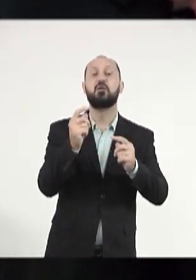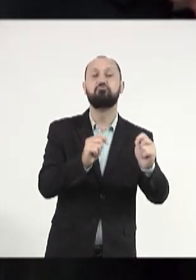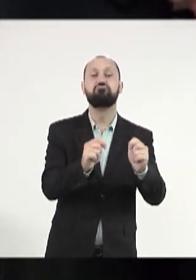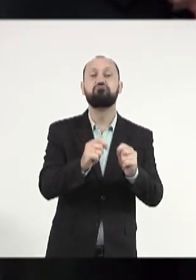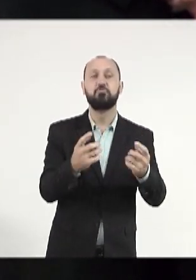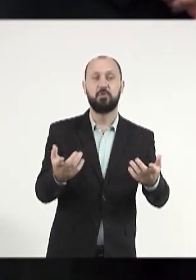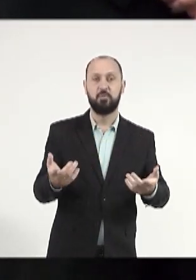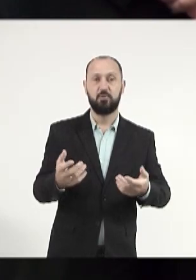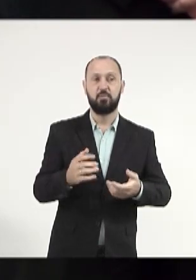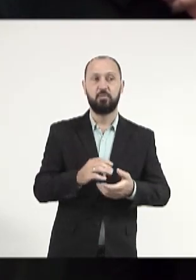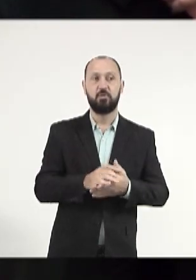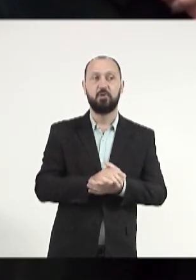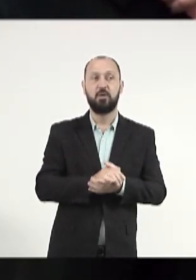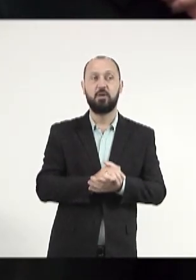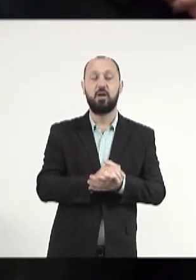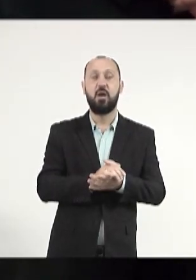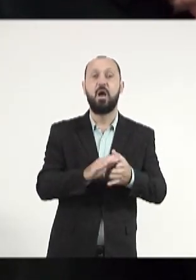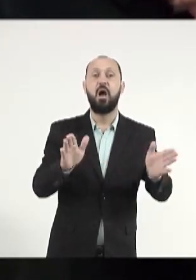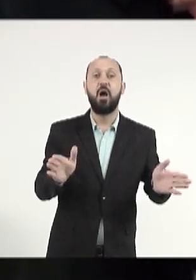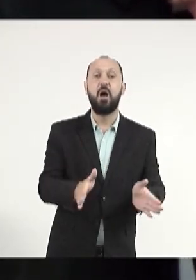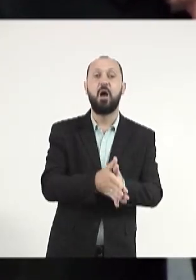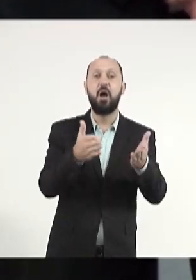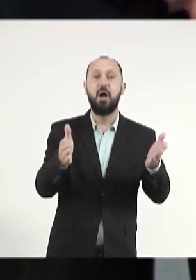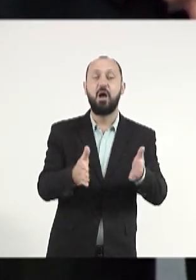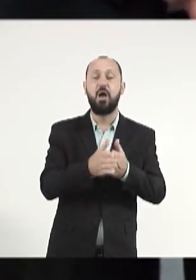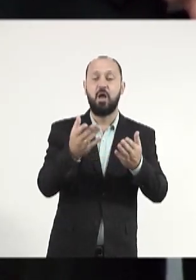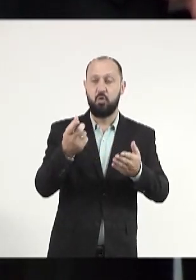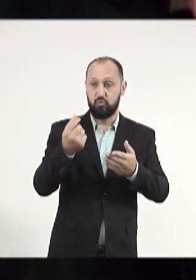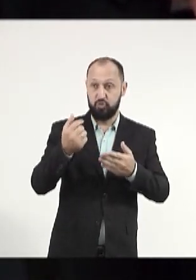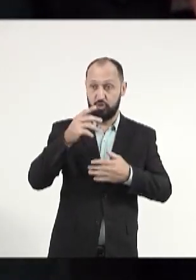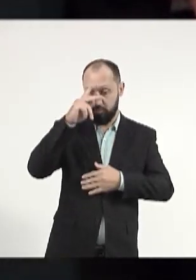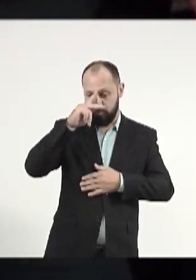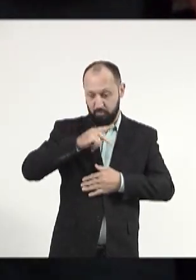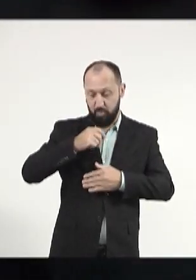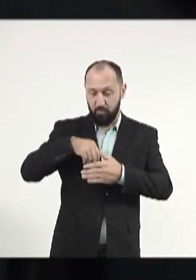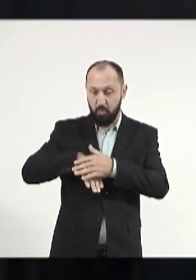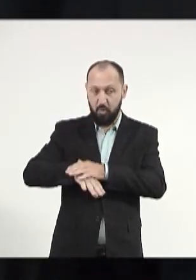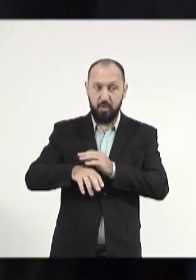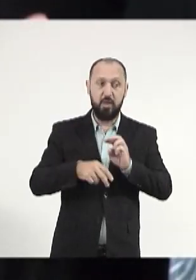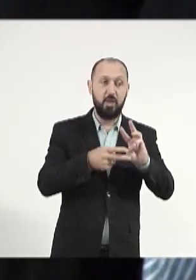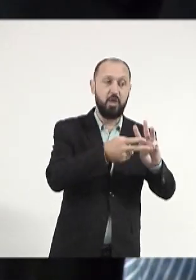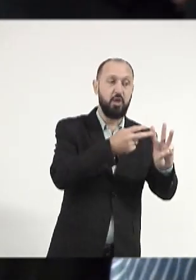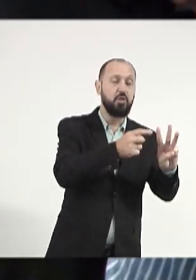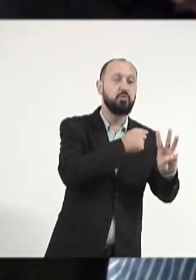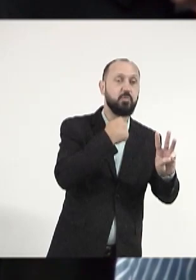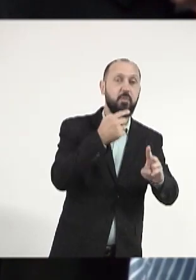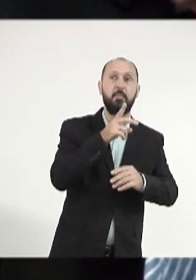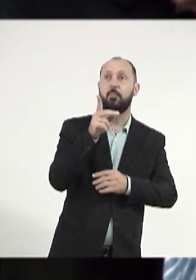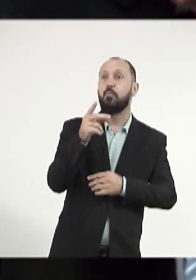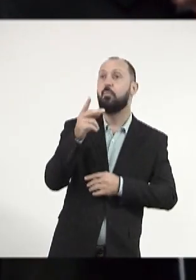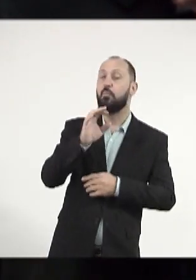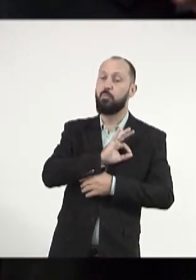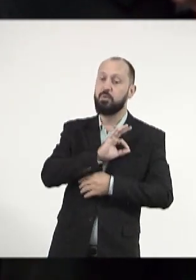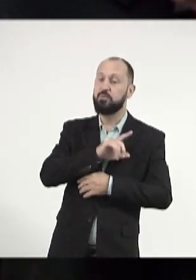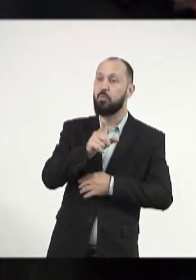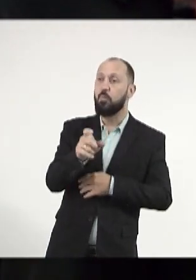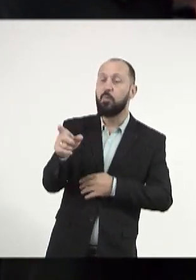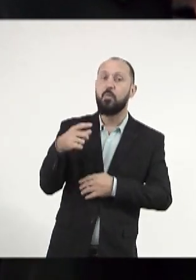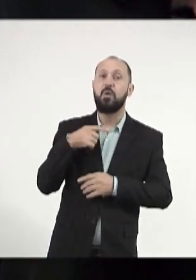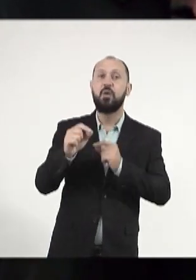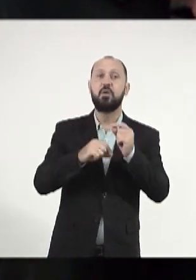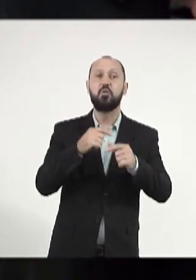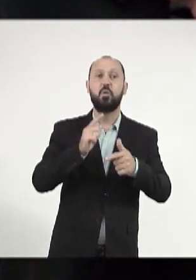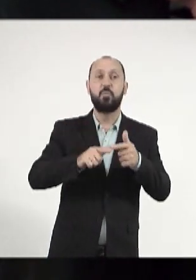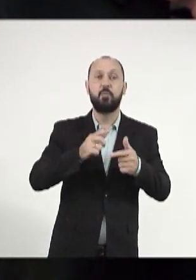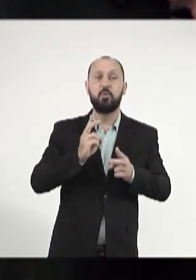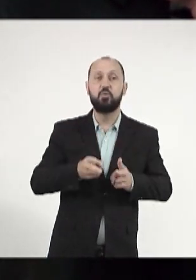ó. Aumentar cada vez mais a balbúrdia, índio morrendo, policial sendo ferido, e o problema